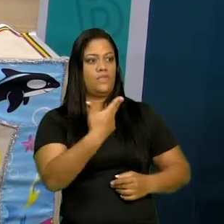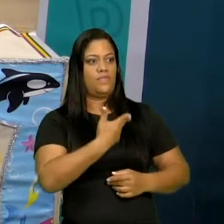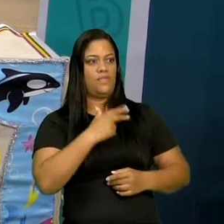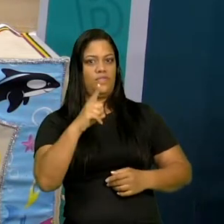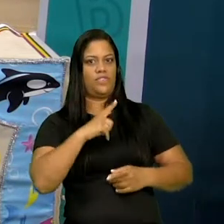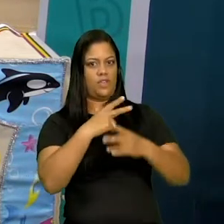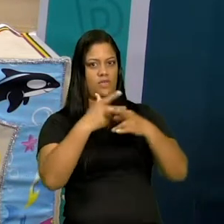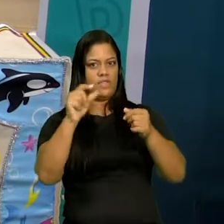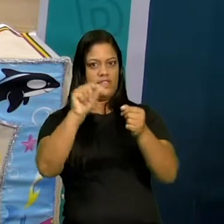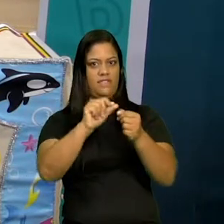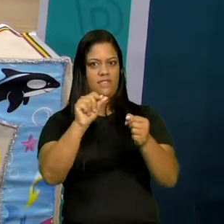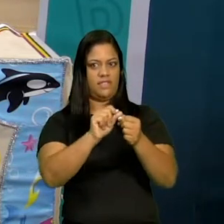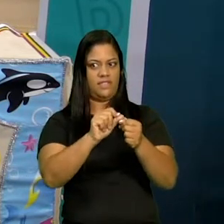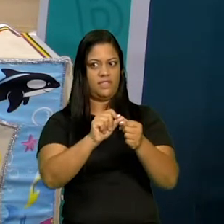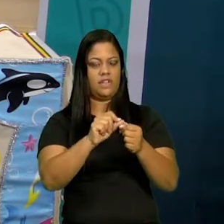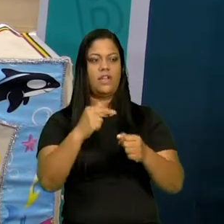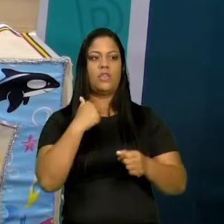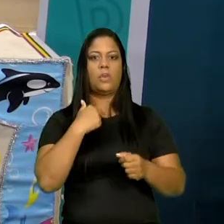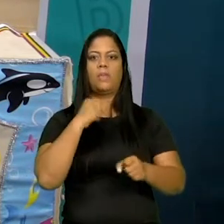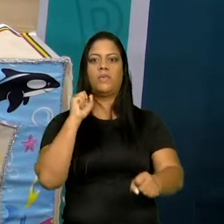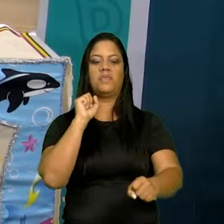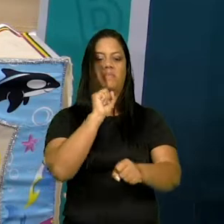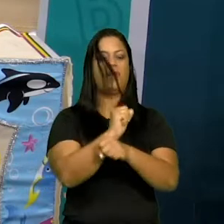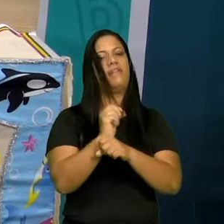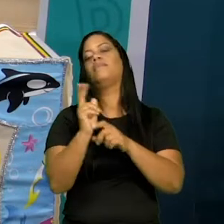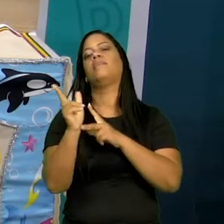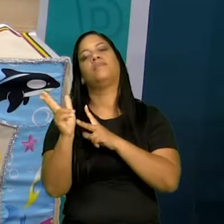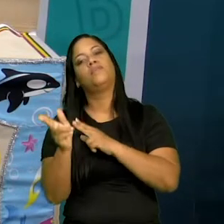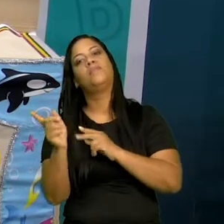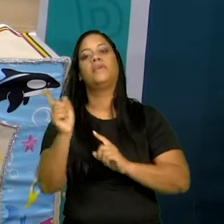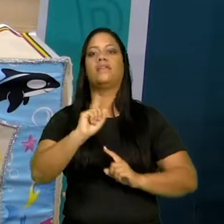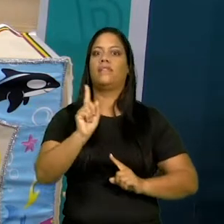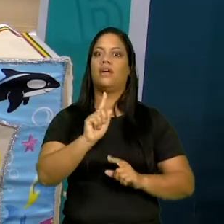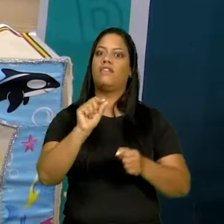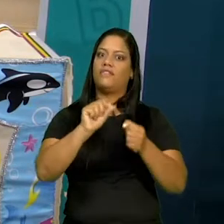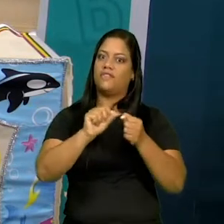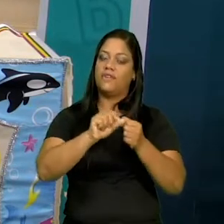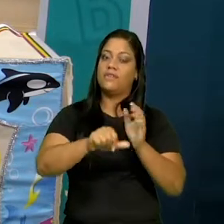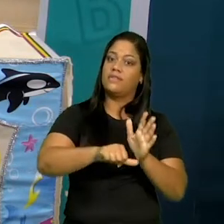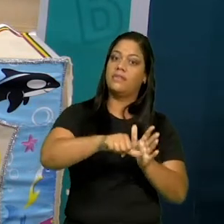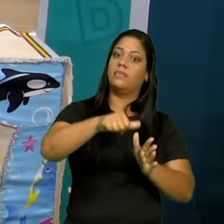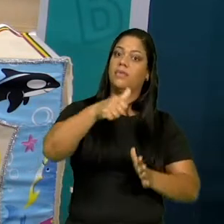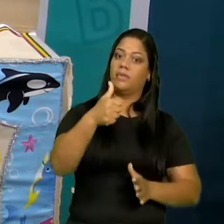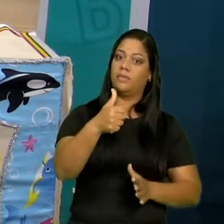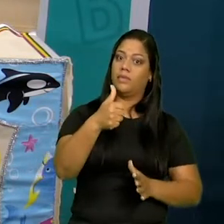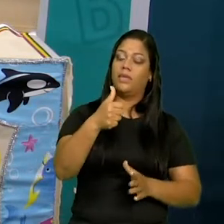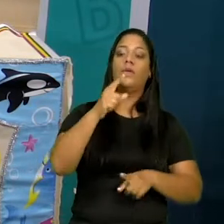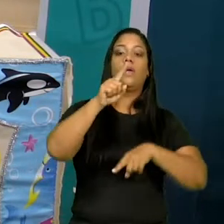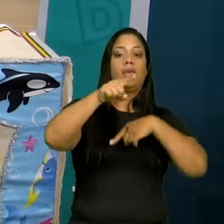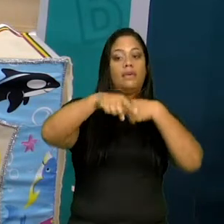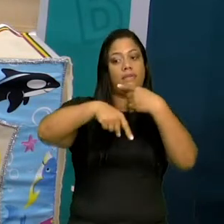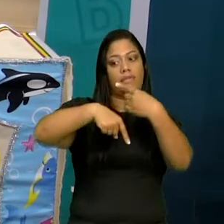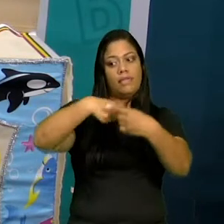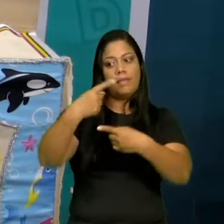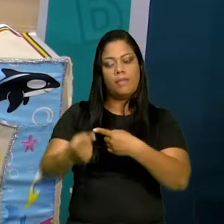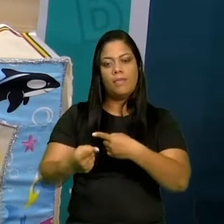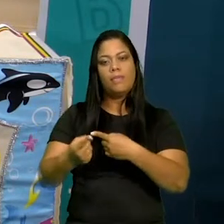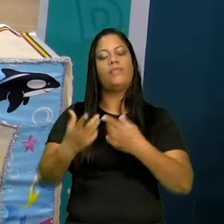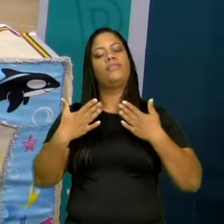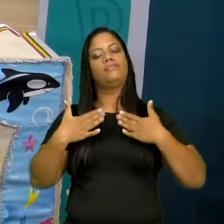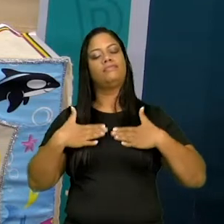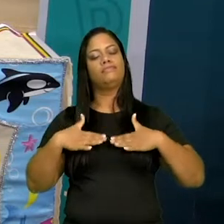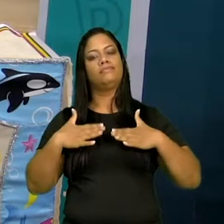algo para fazer, a gente não pode parar para dormir, não. A gente tem que fazer primeiro e descansar